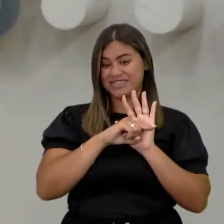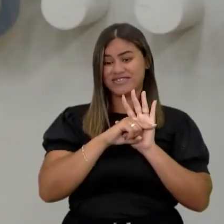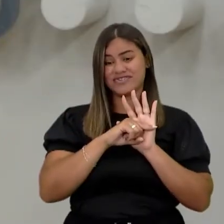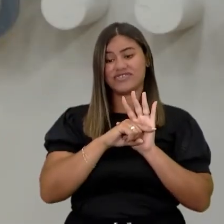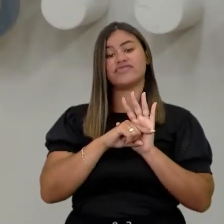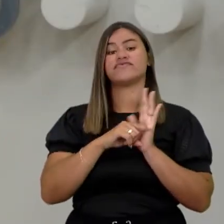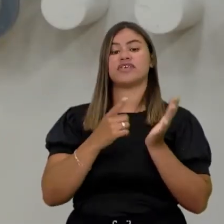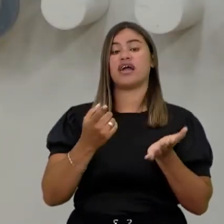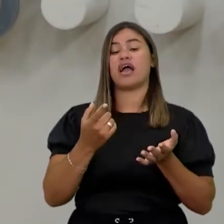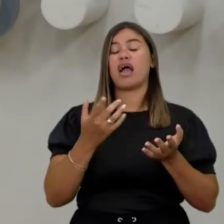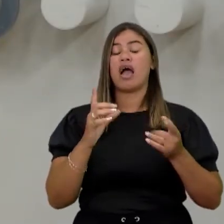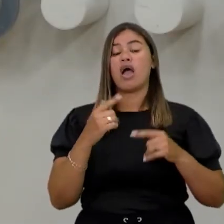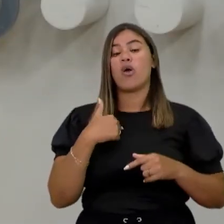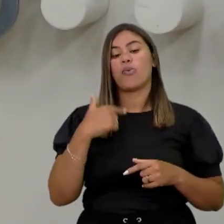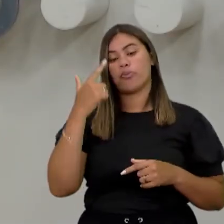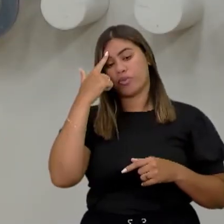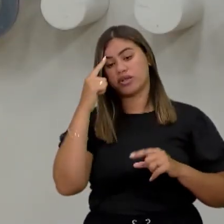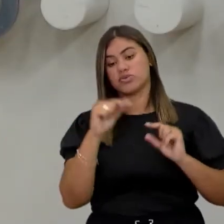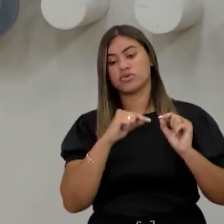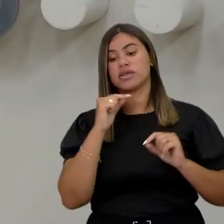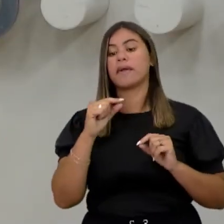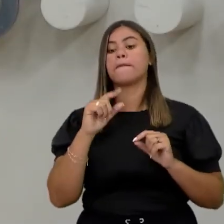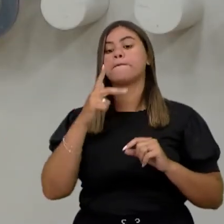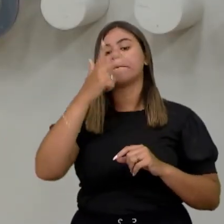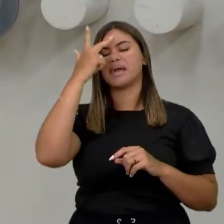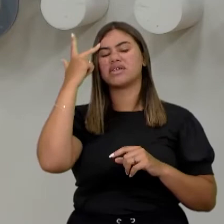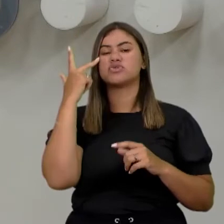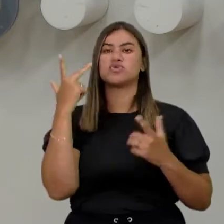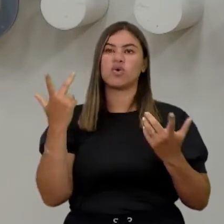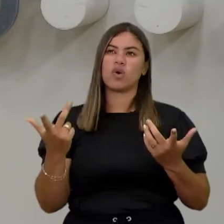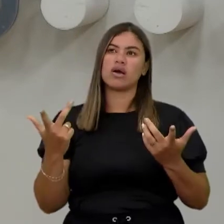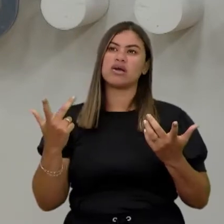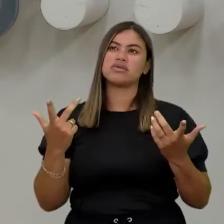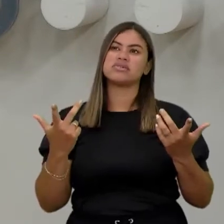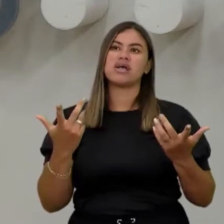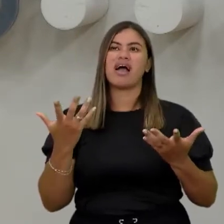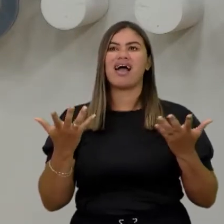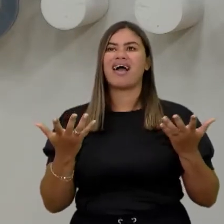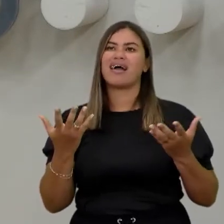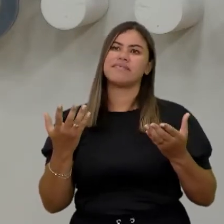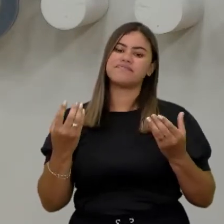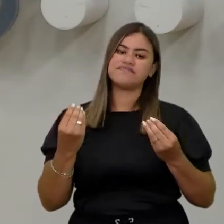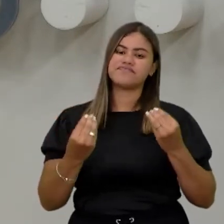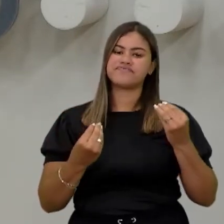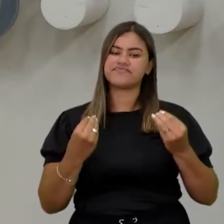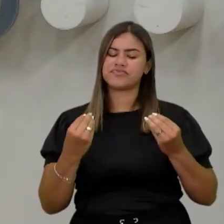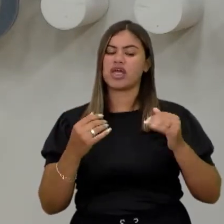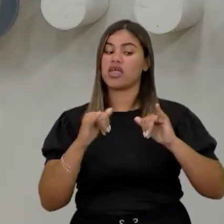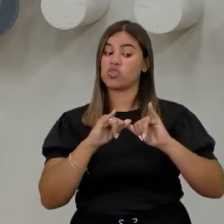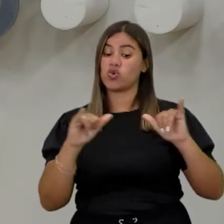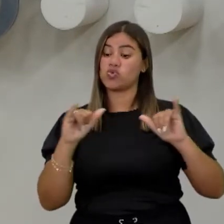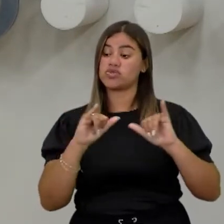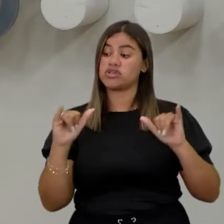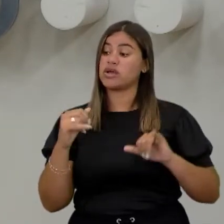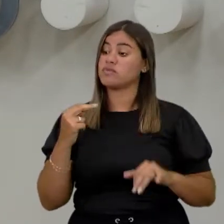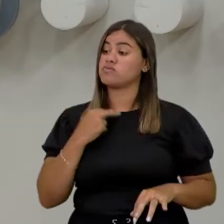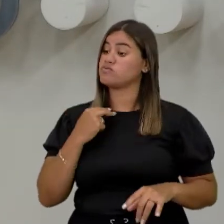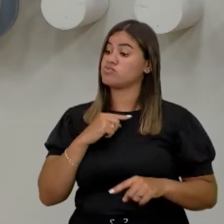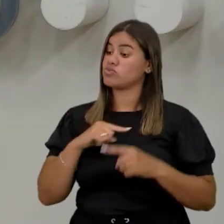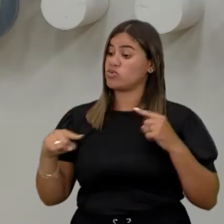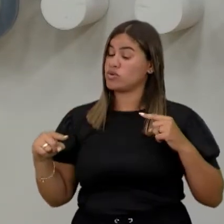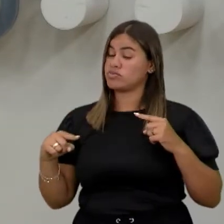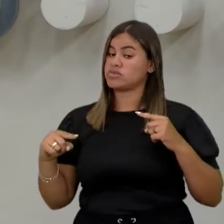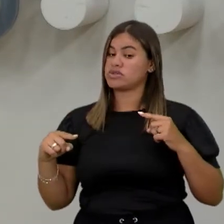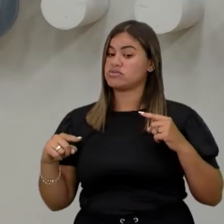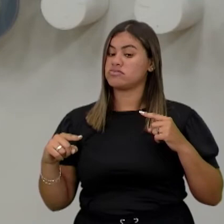esses interesses acaba por dominar quais são as notícias que serão divulgadas e até como serão divulgadas. Não, isso aqui você não pode falar. Mas... Você vem até aqui.